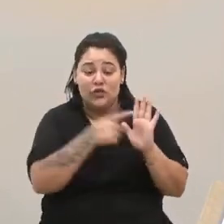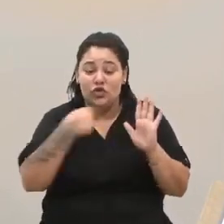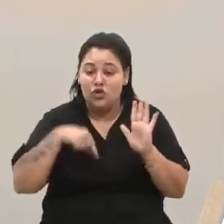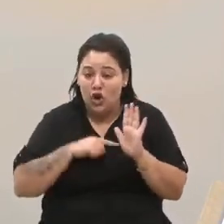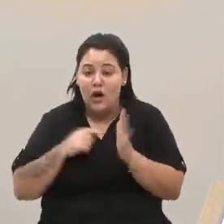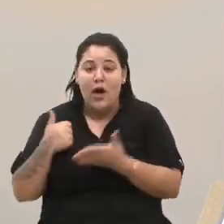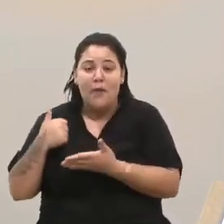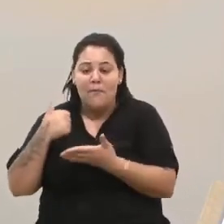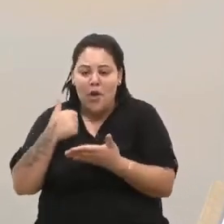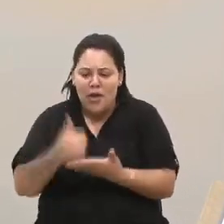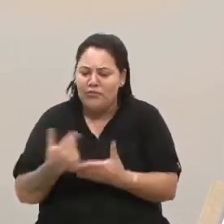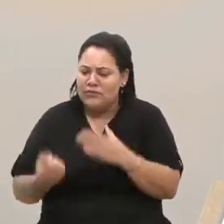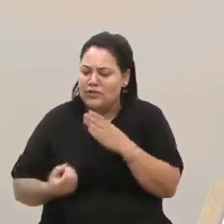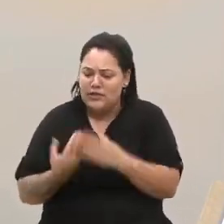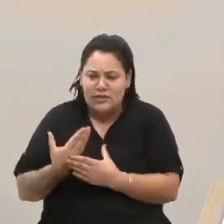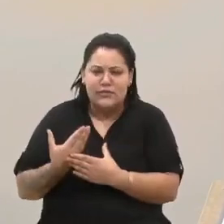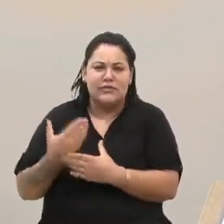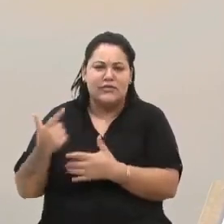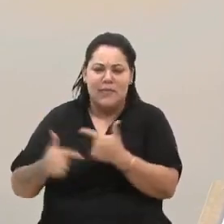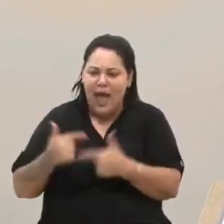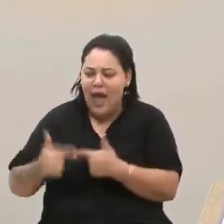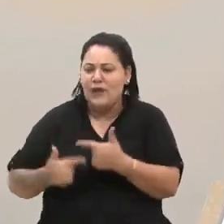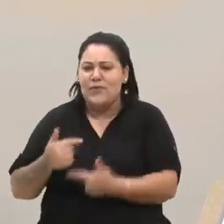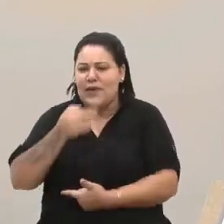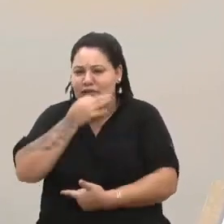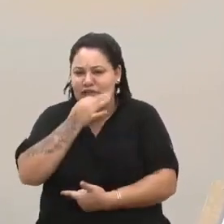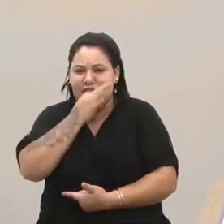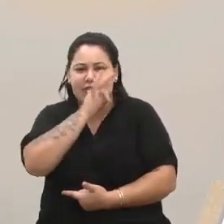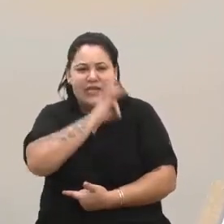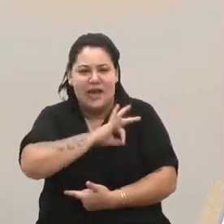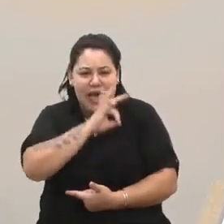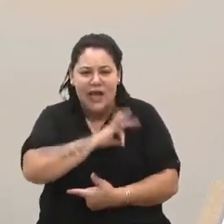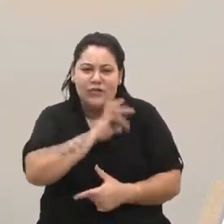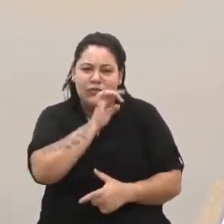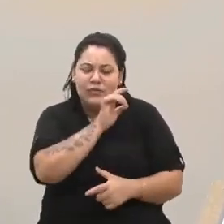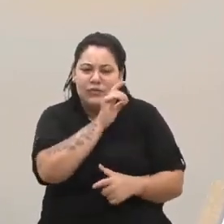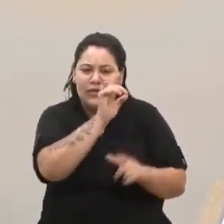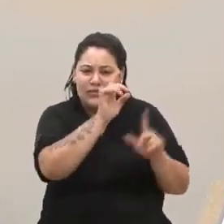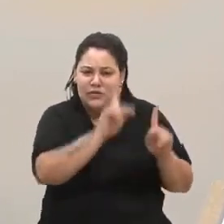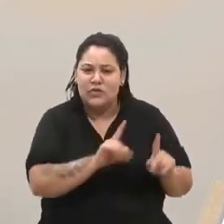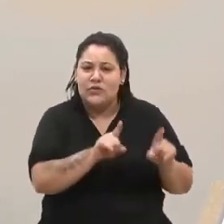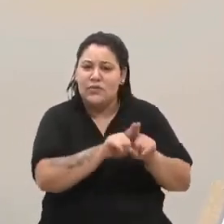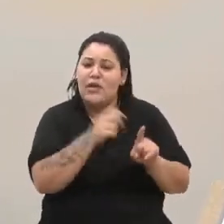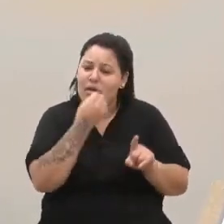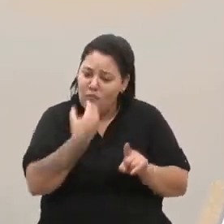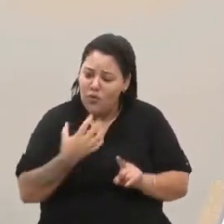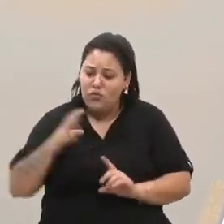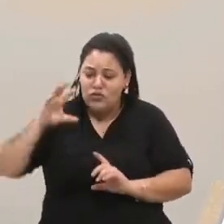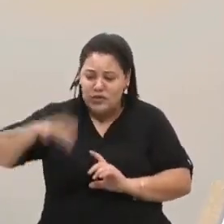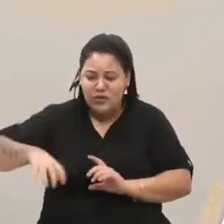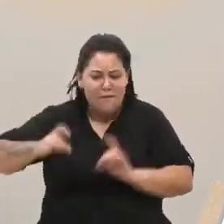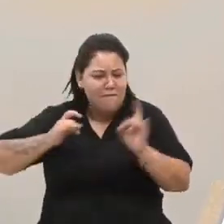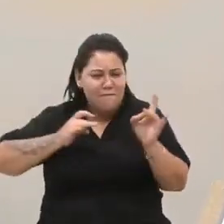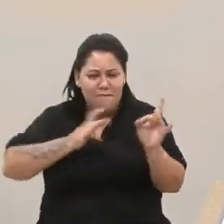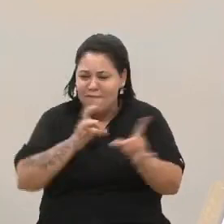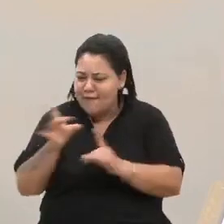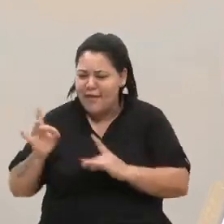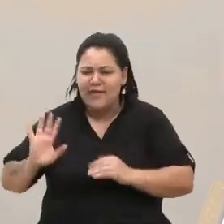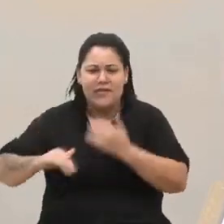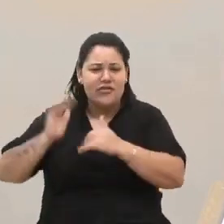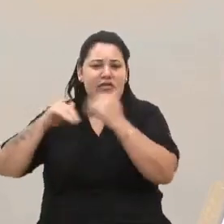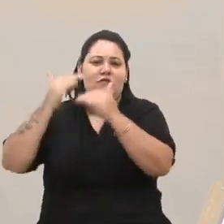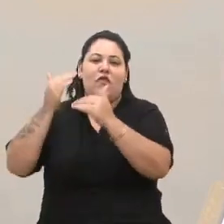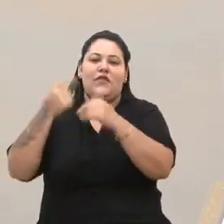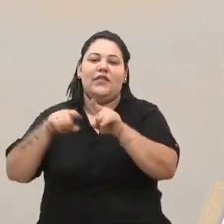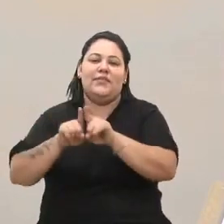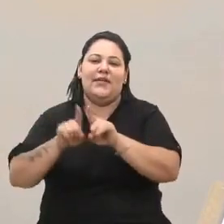de emprego e renda, e que bom que esse setor venda mais, progrida mais, e que